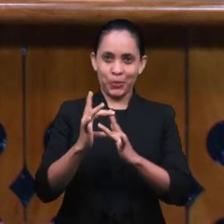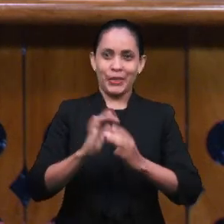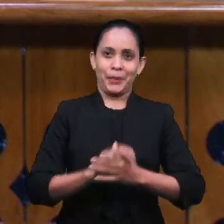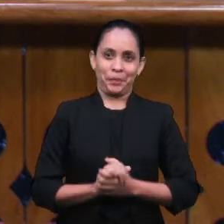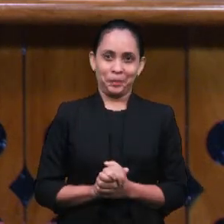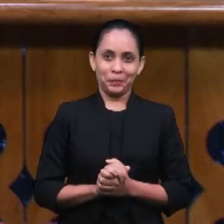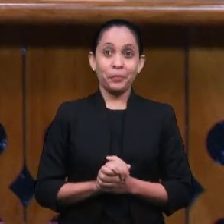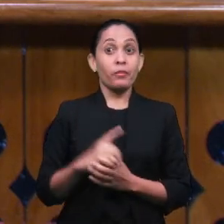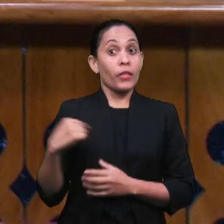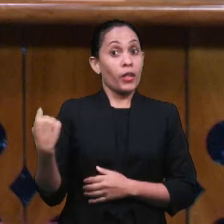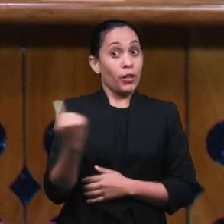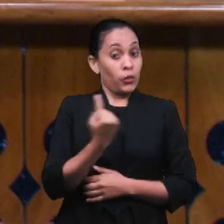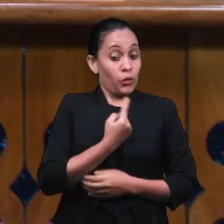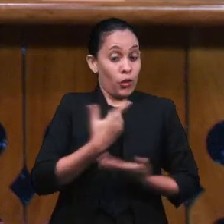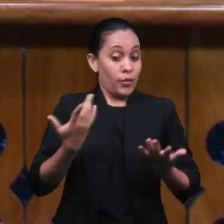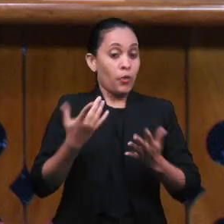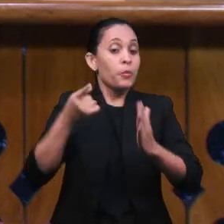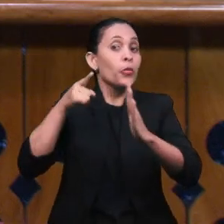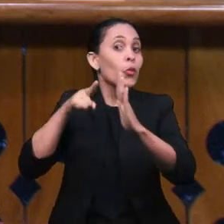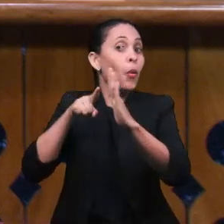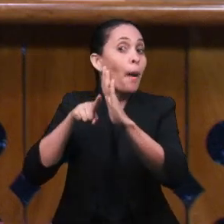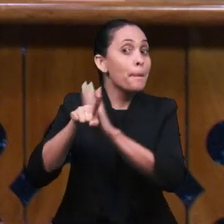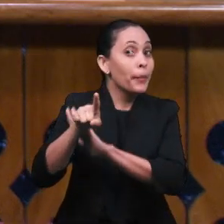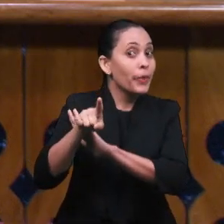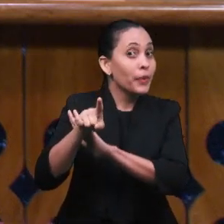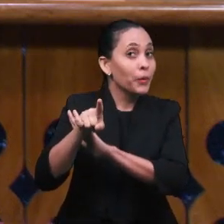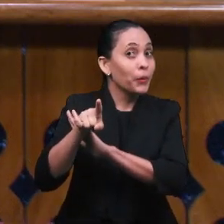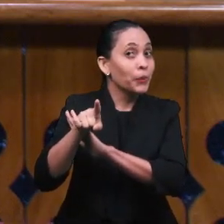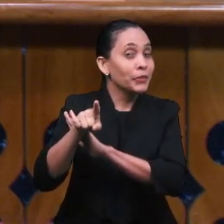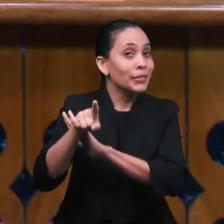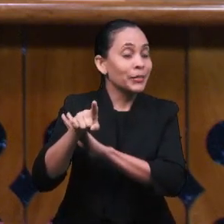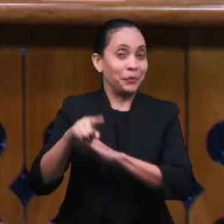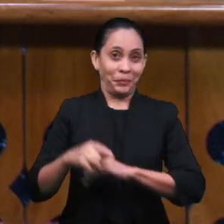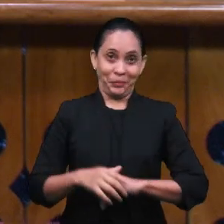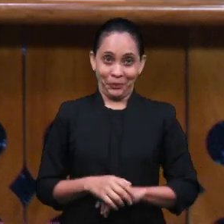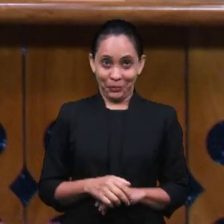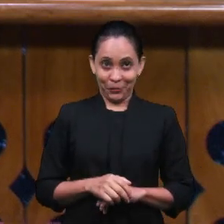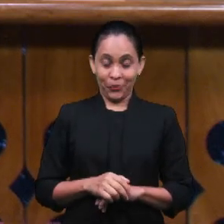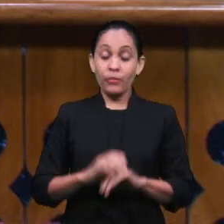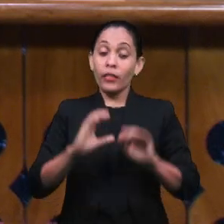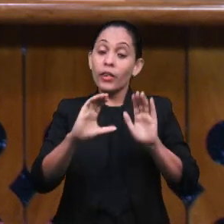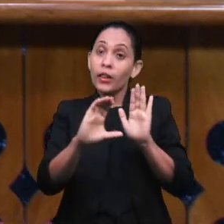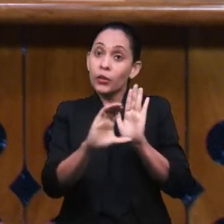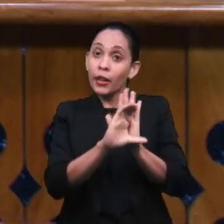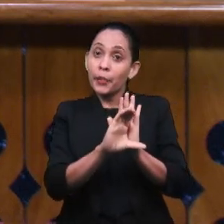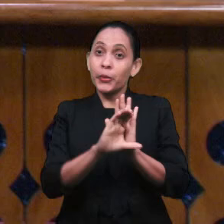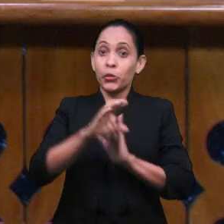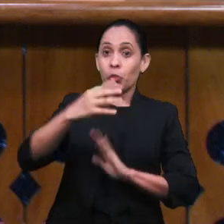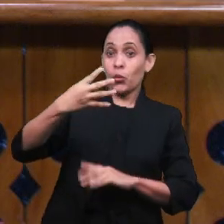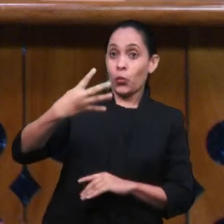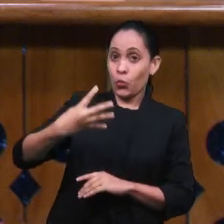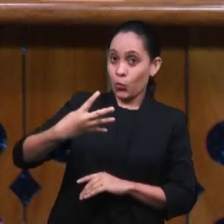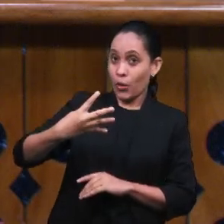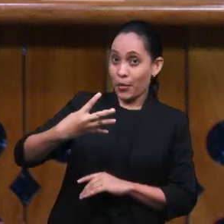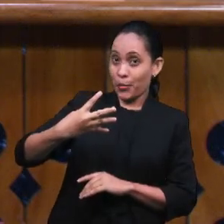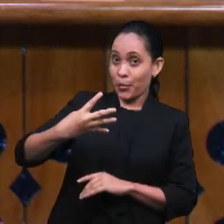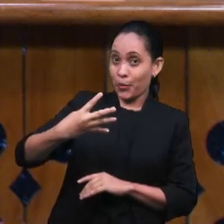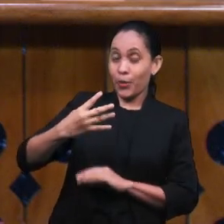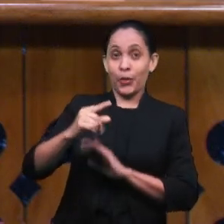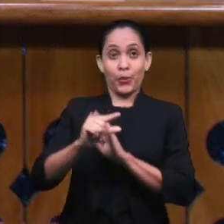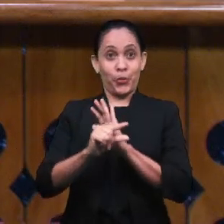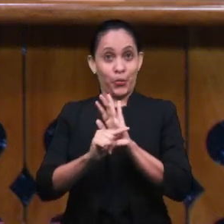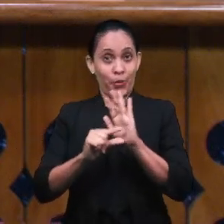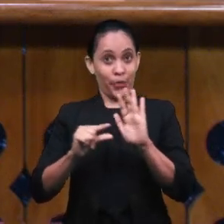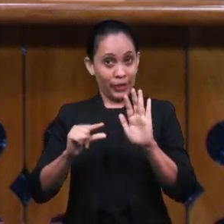estamos fazendo uma pergunta que está lá no capítulo 4, o versículo vai